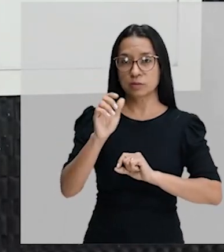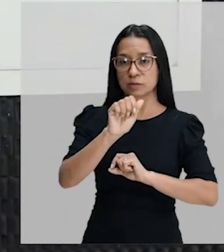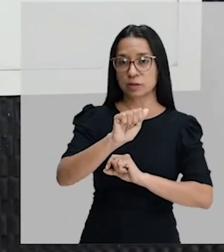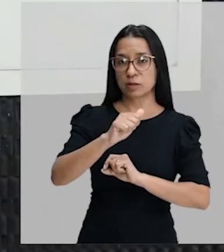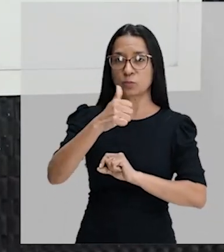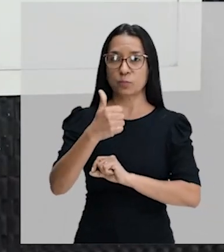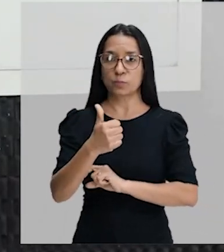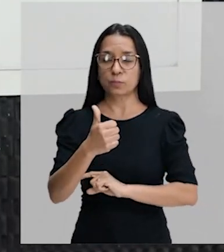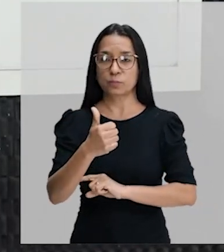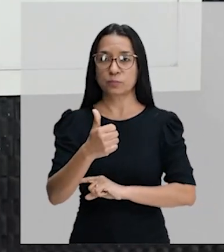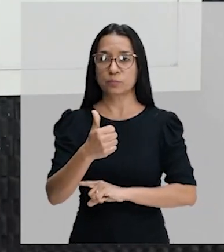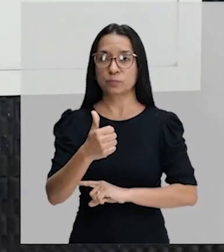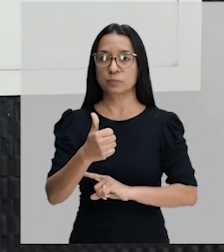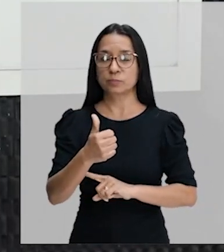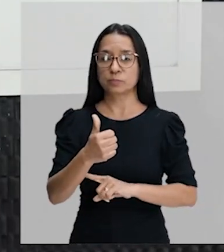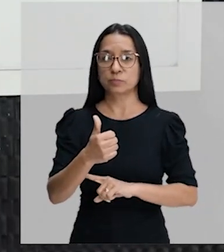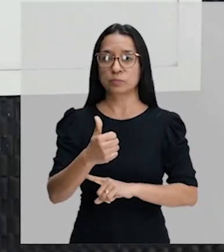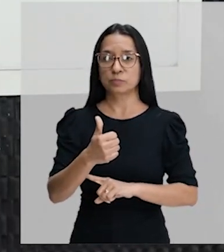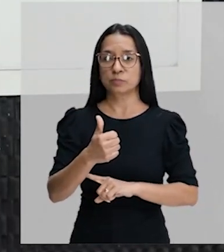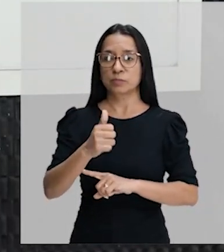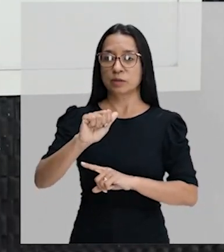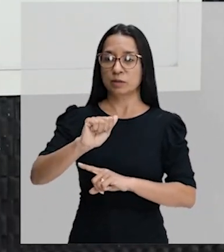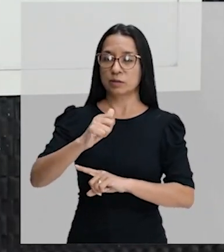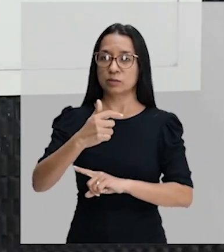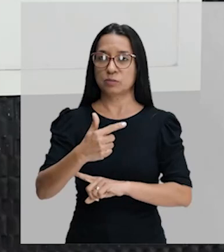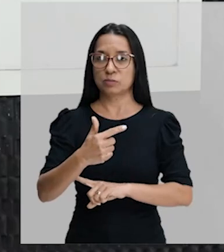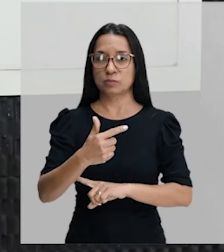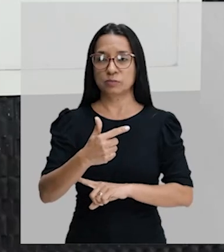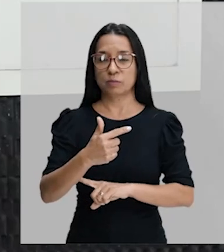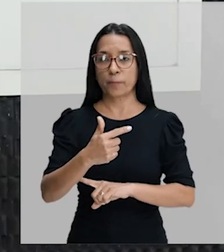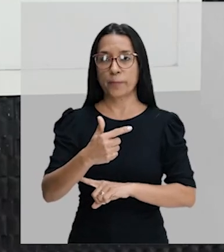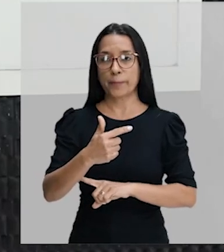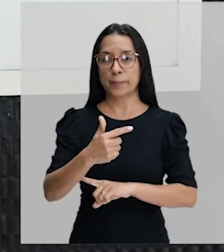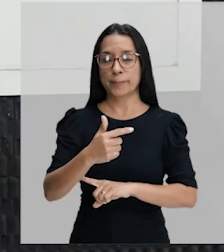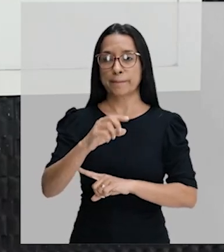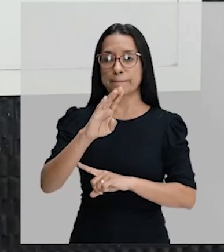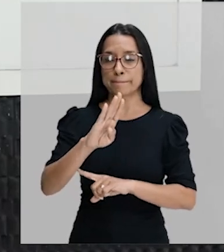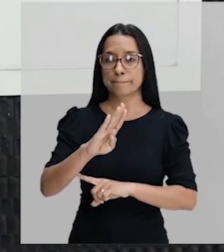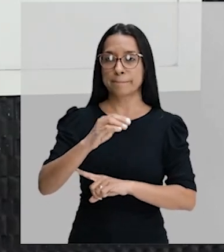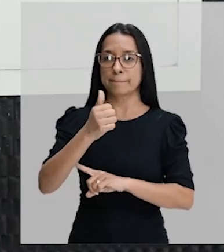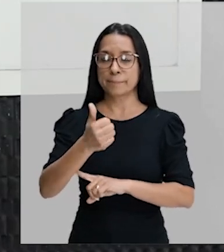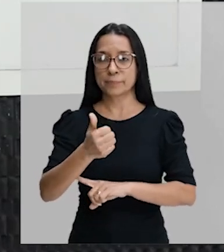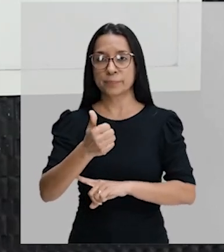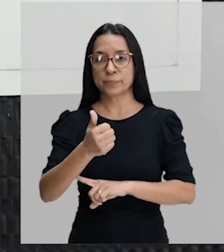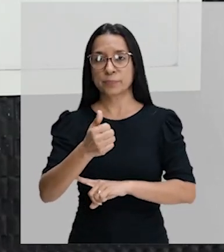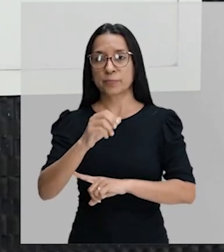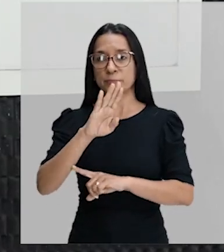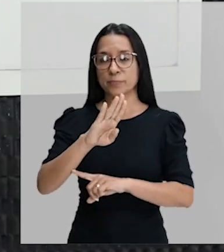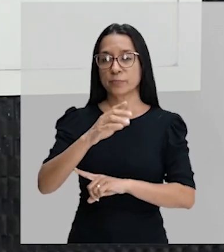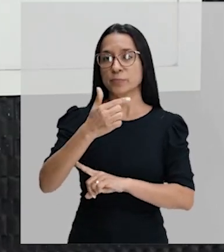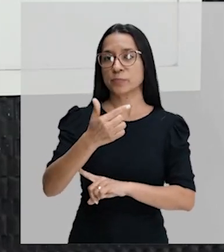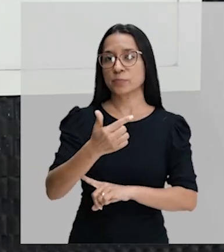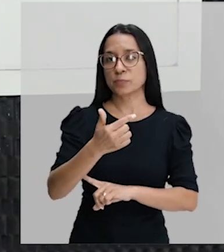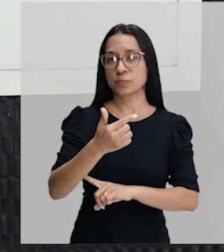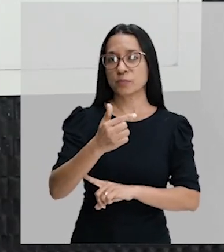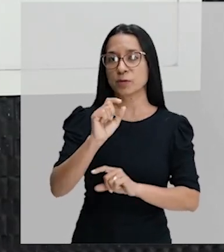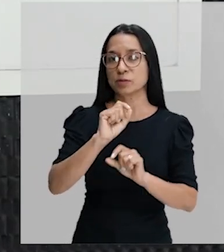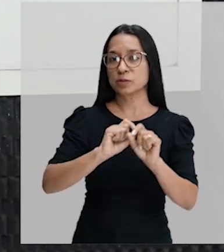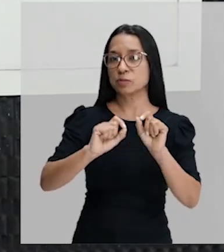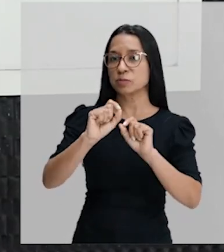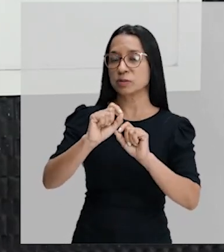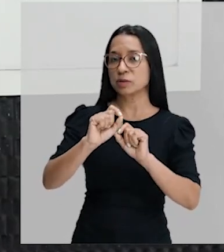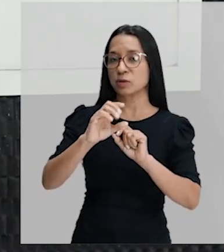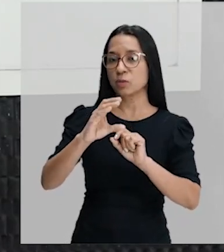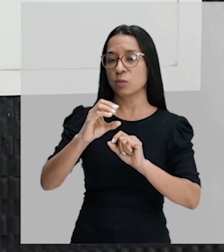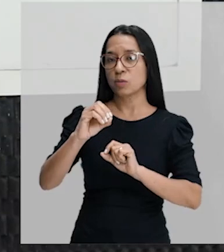A1, esse A2, esse B1 e o B2 são os